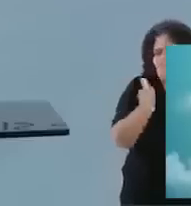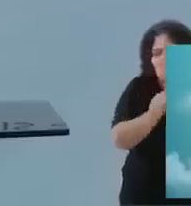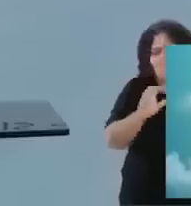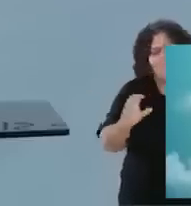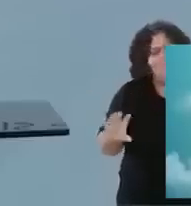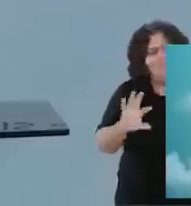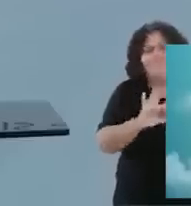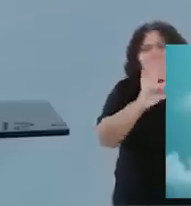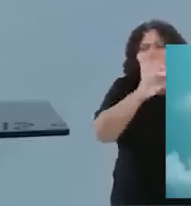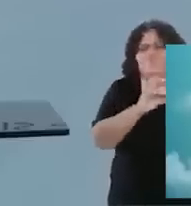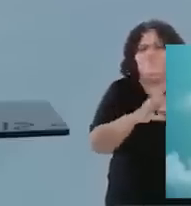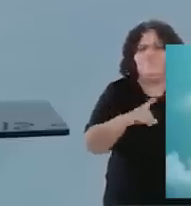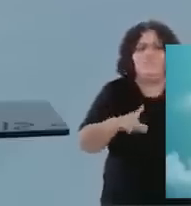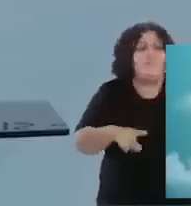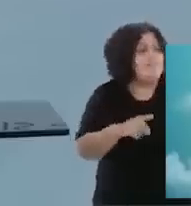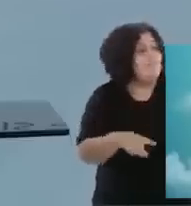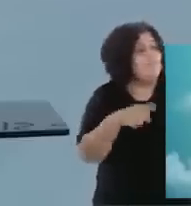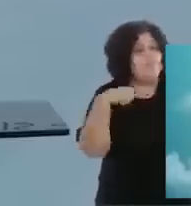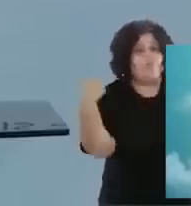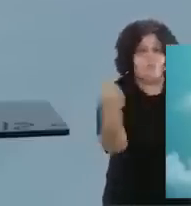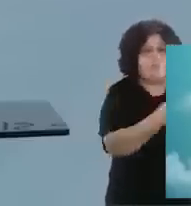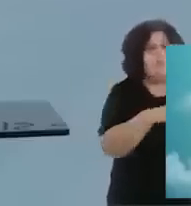igreja precisa ser essa terceira opção.